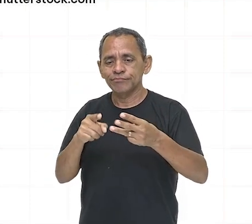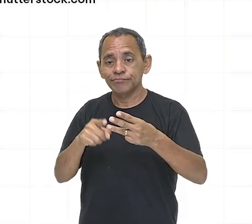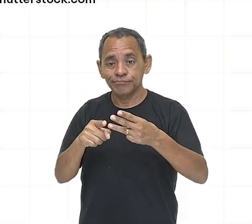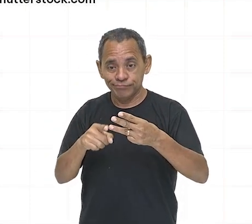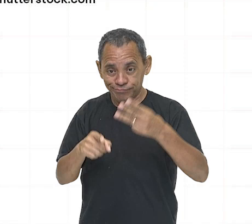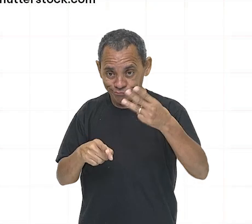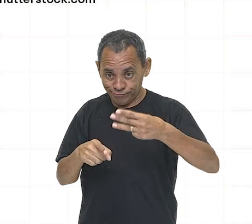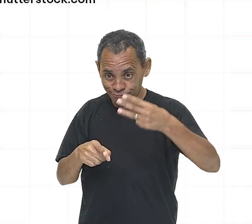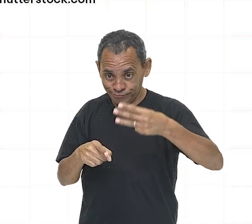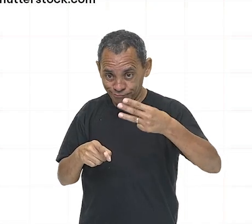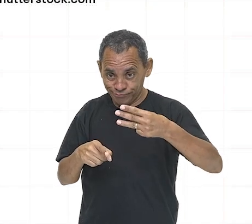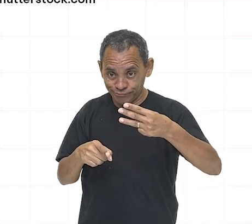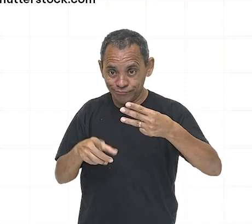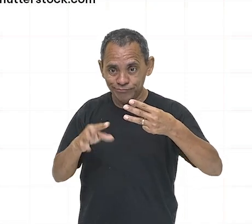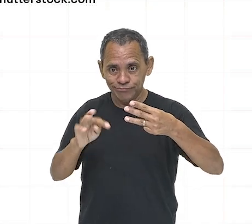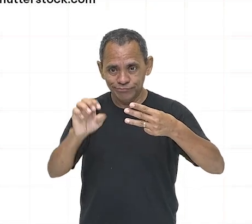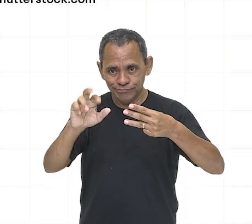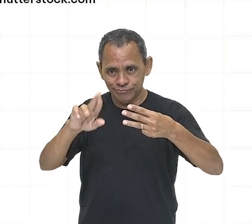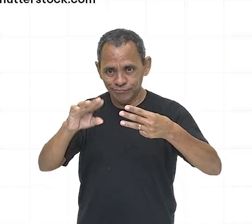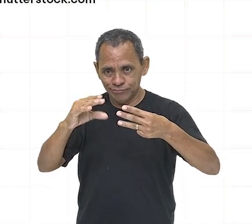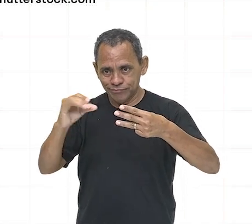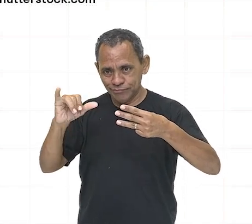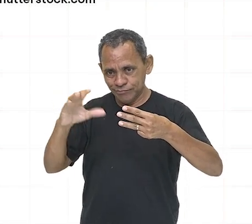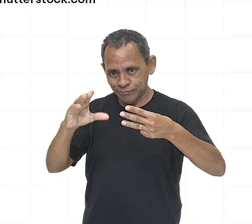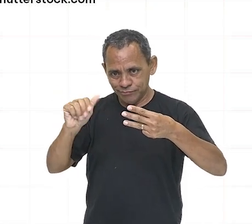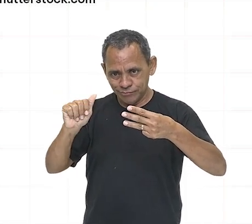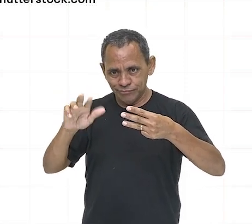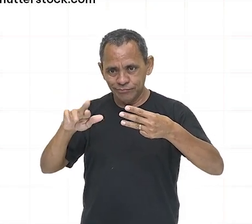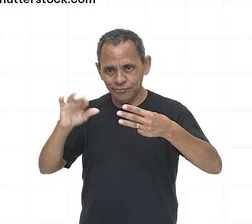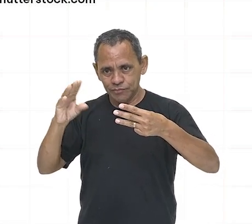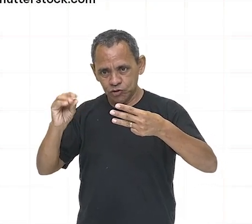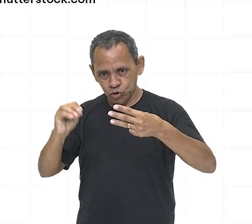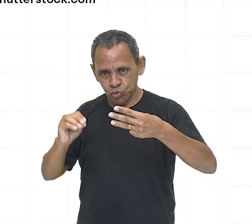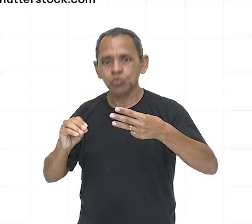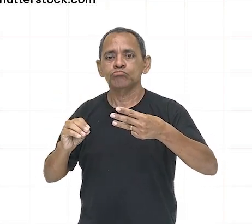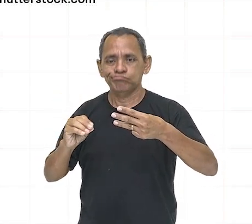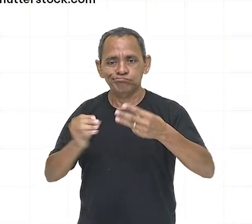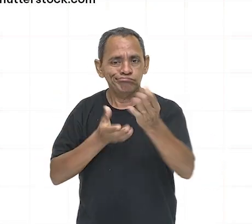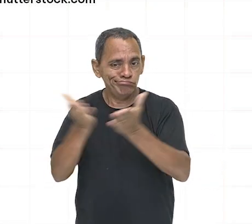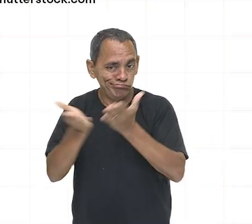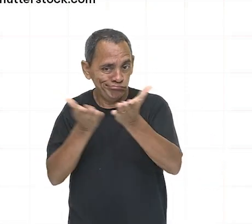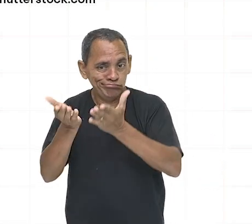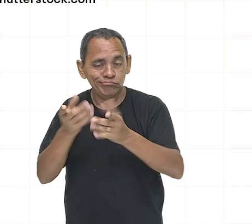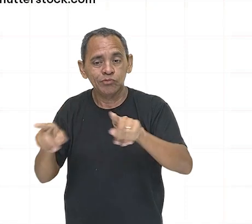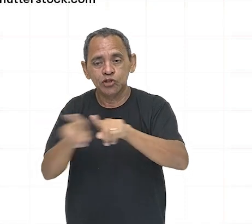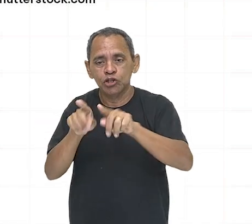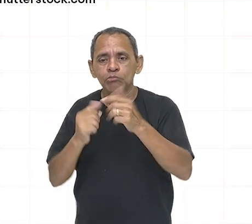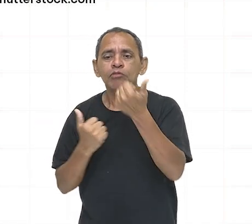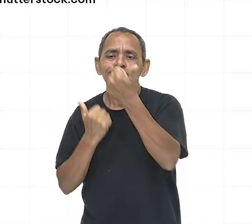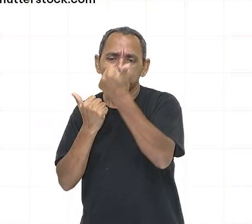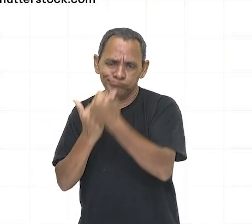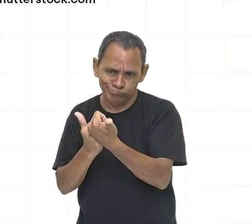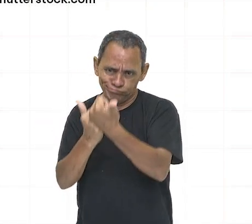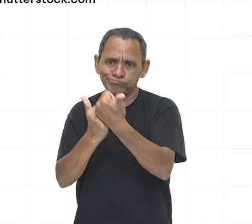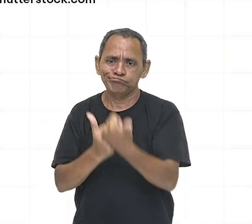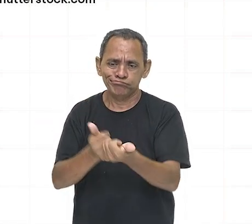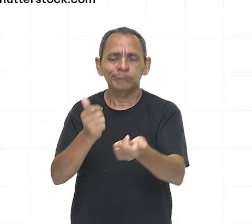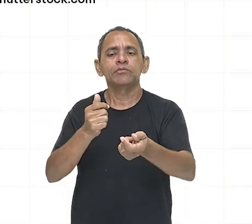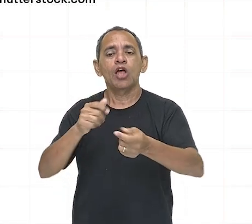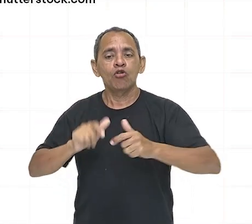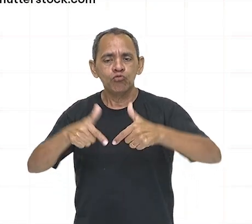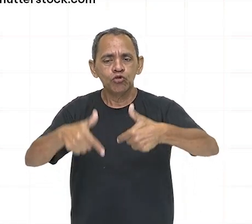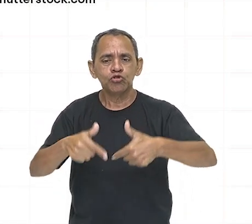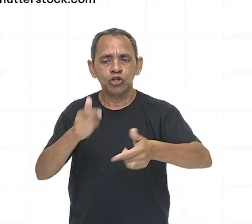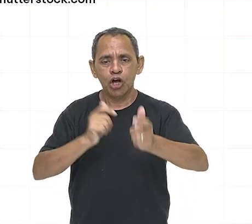Esse setor engloba as atividades relacionadas aos serviços e a prestação de suporte às atividades econômicas.